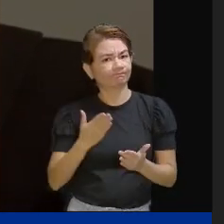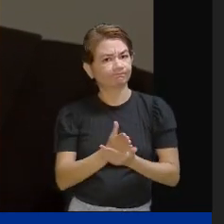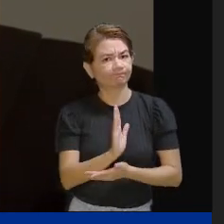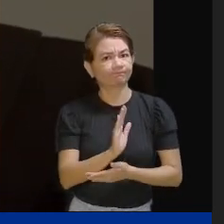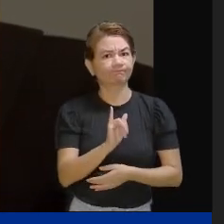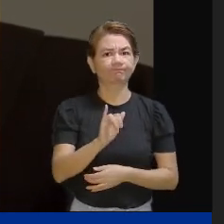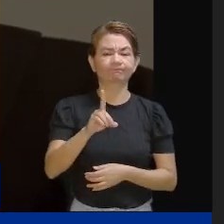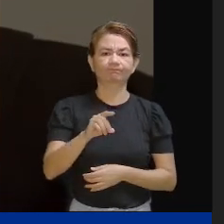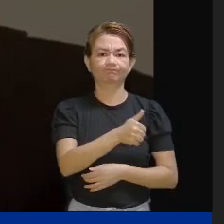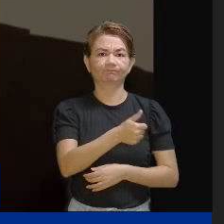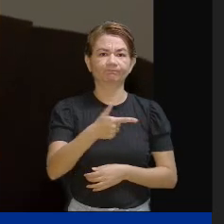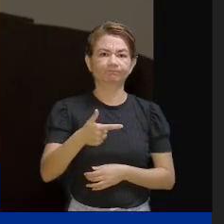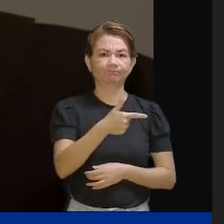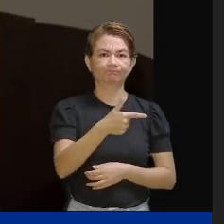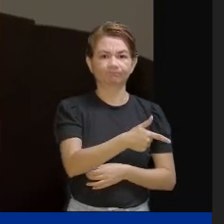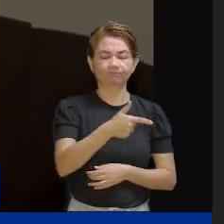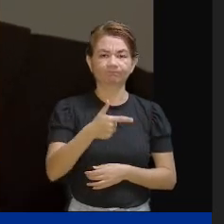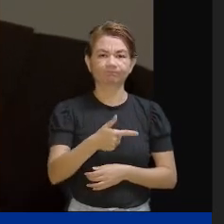ID